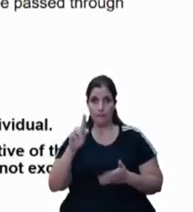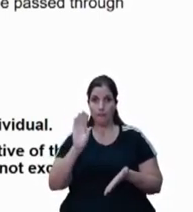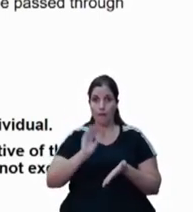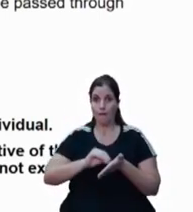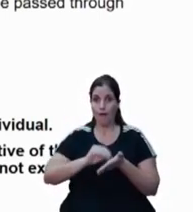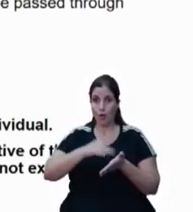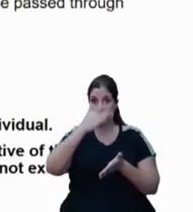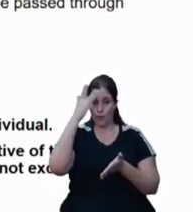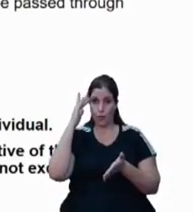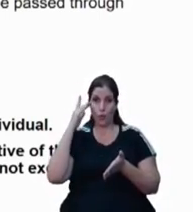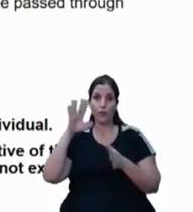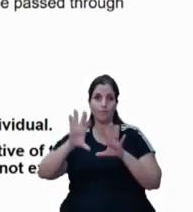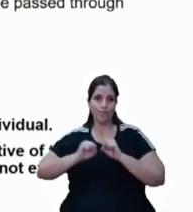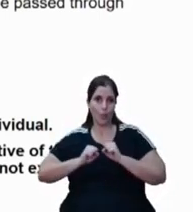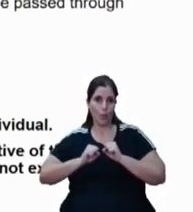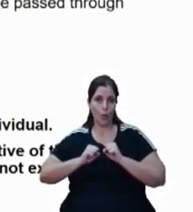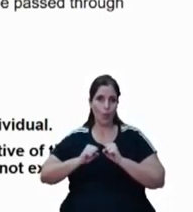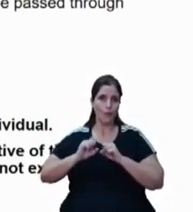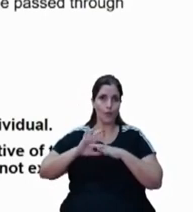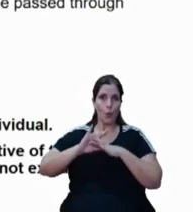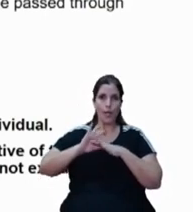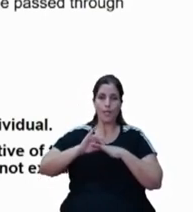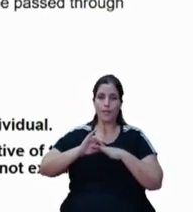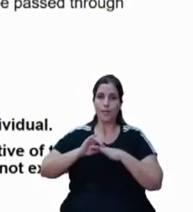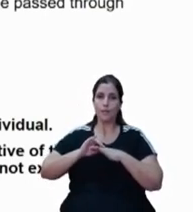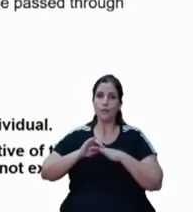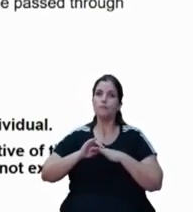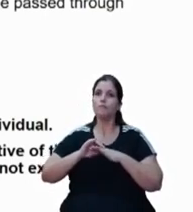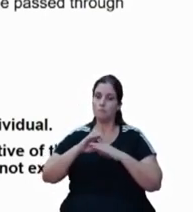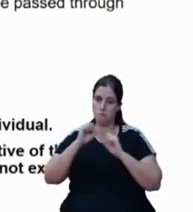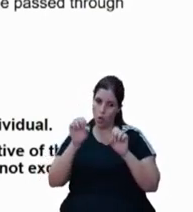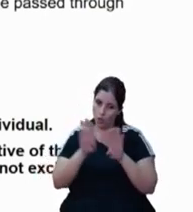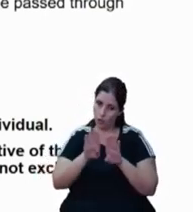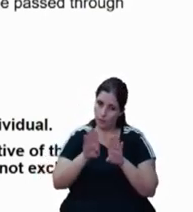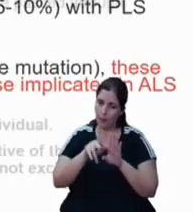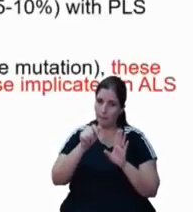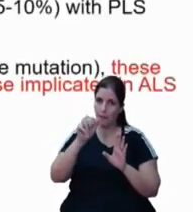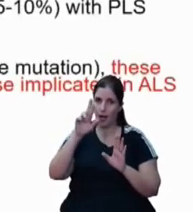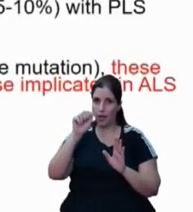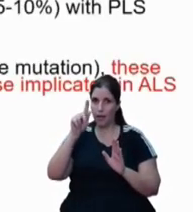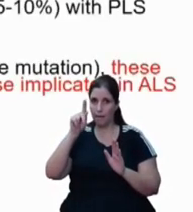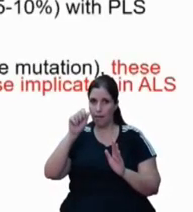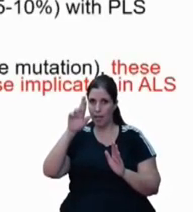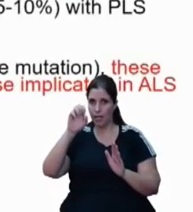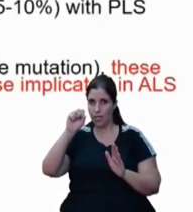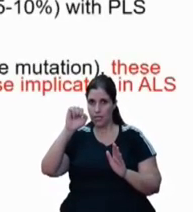familiares afetados de forma semelhante não exclui paraparesia espástica hereditária.